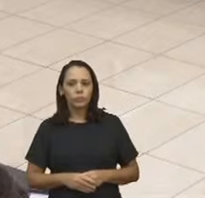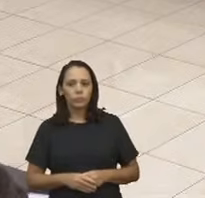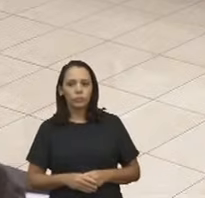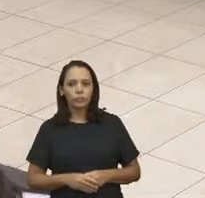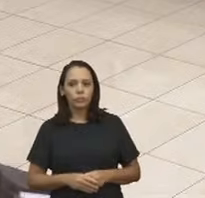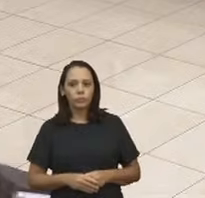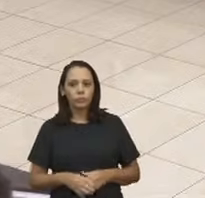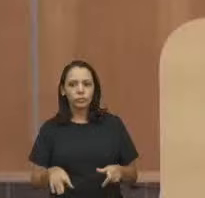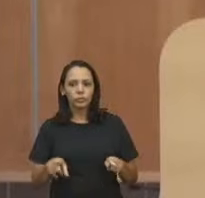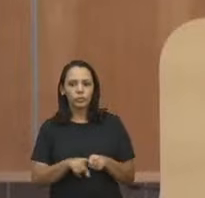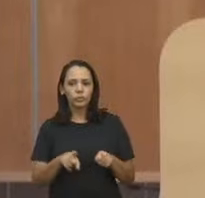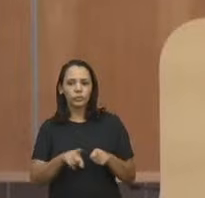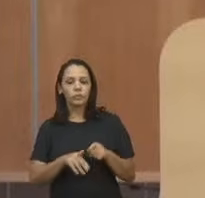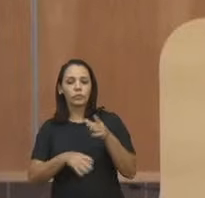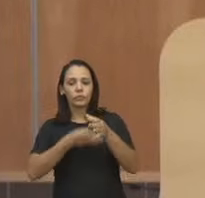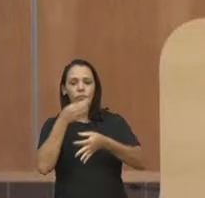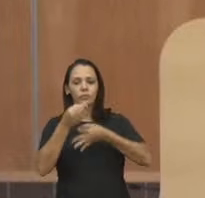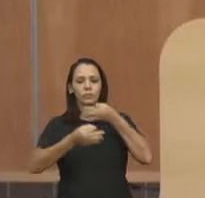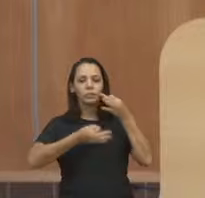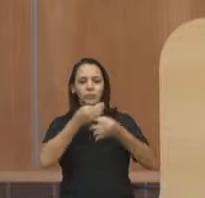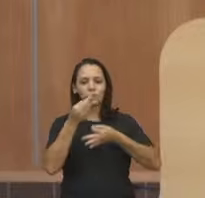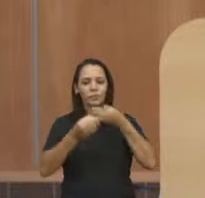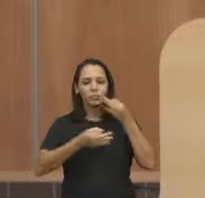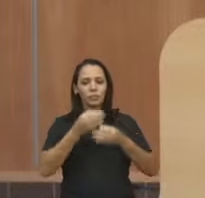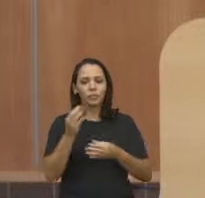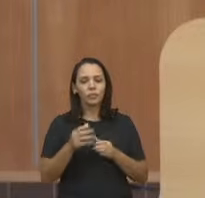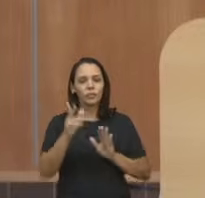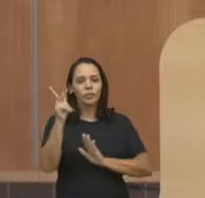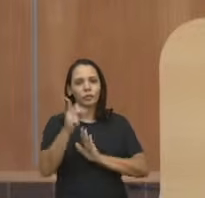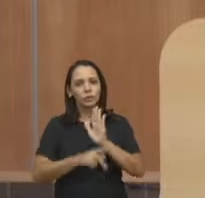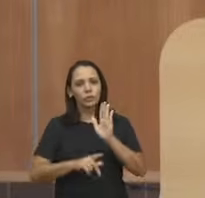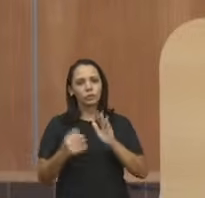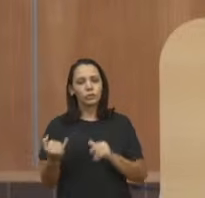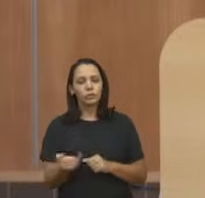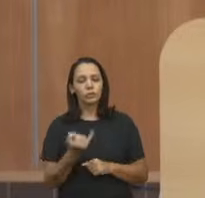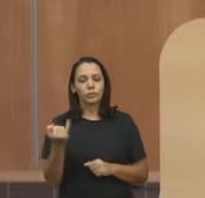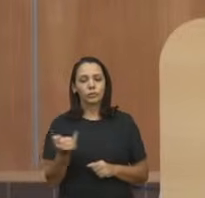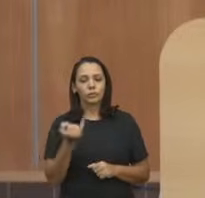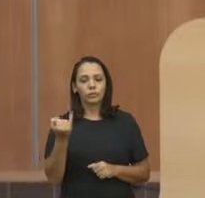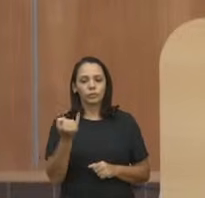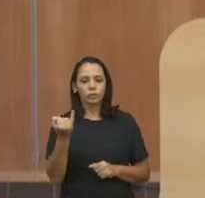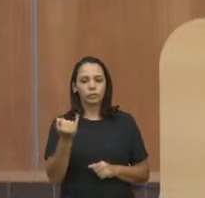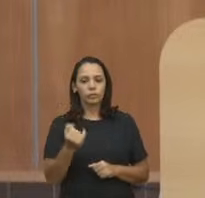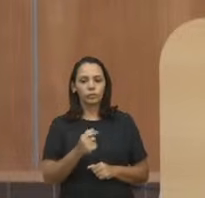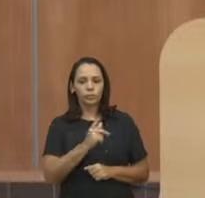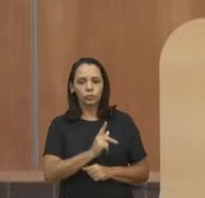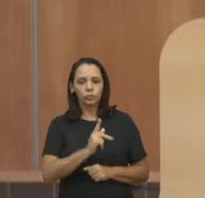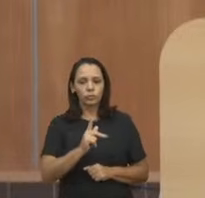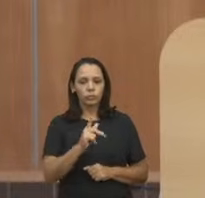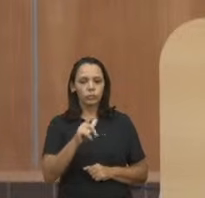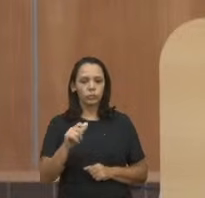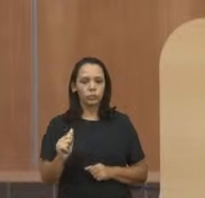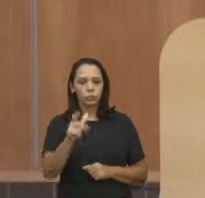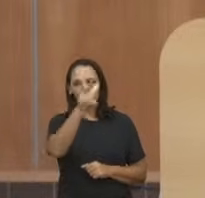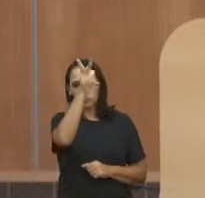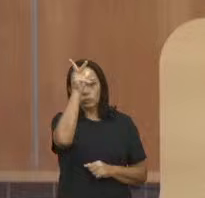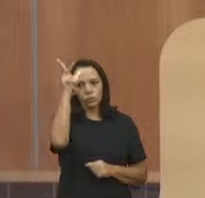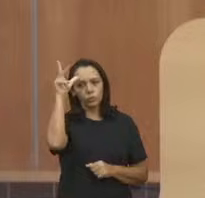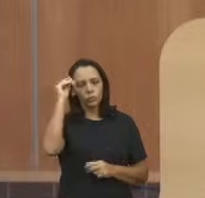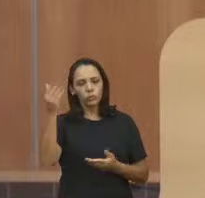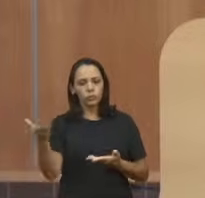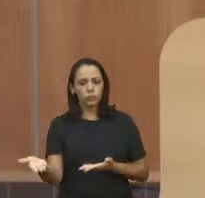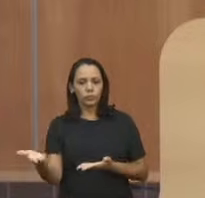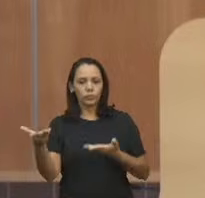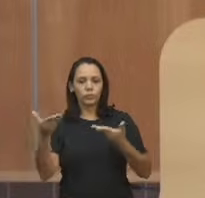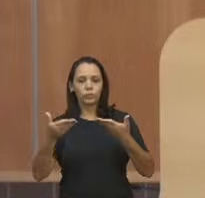Vou também aqui estar comentando sobre esse projeto importante do PPA que o prefeito manda para